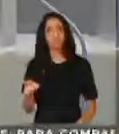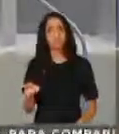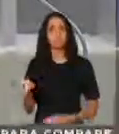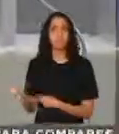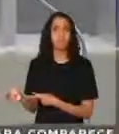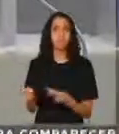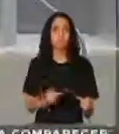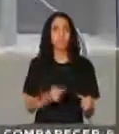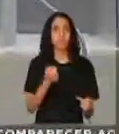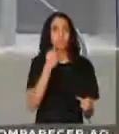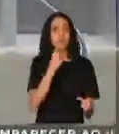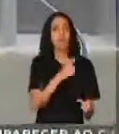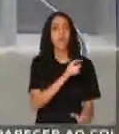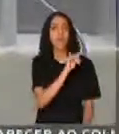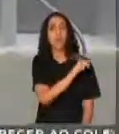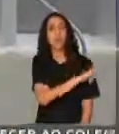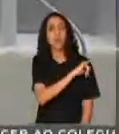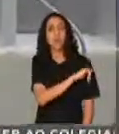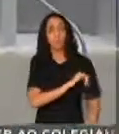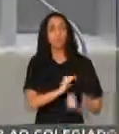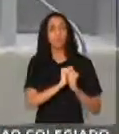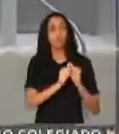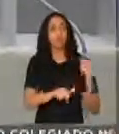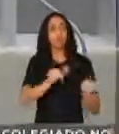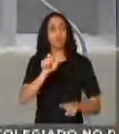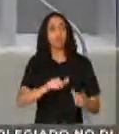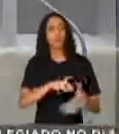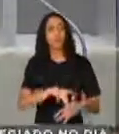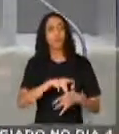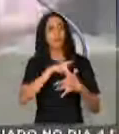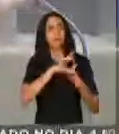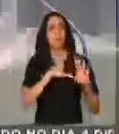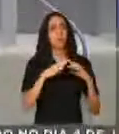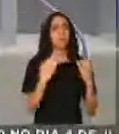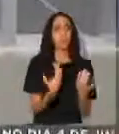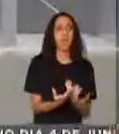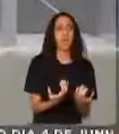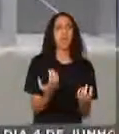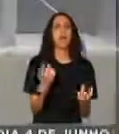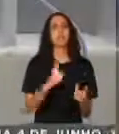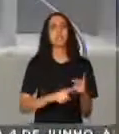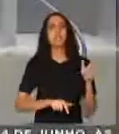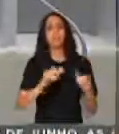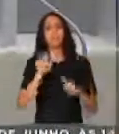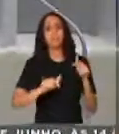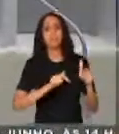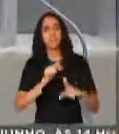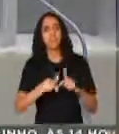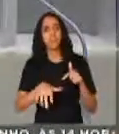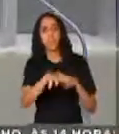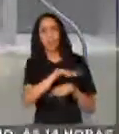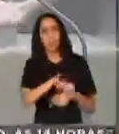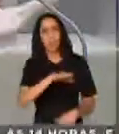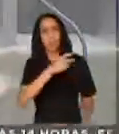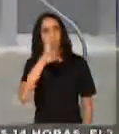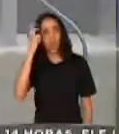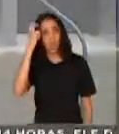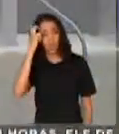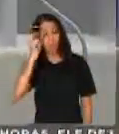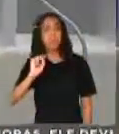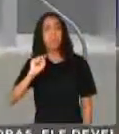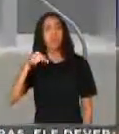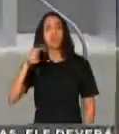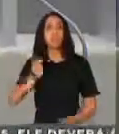no Rio de Janeiro com as lideranças comunitárias, com os produtores culturais. E à